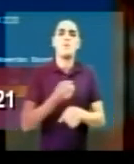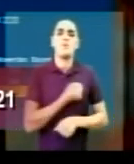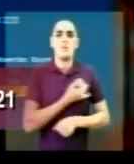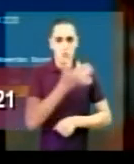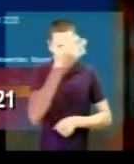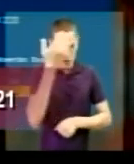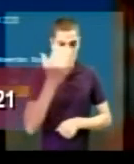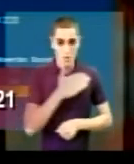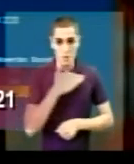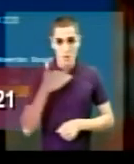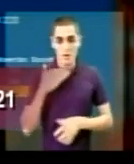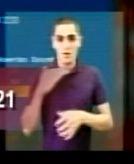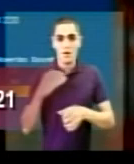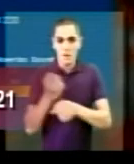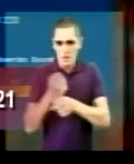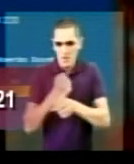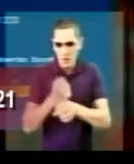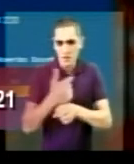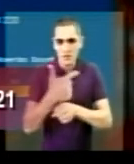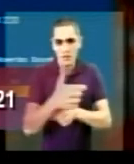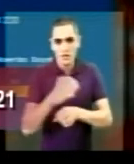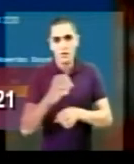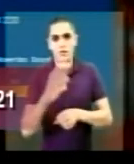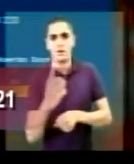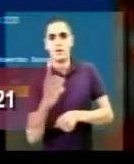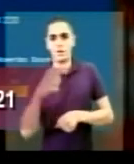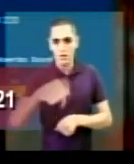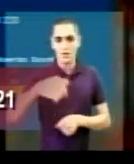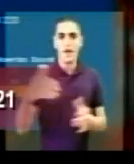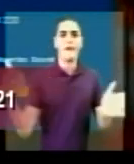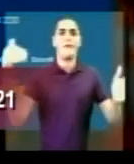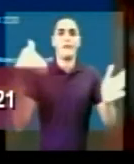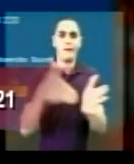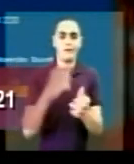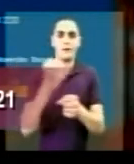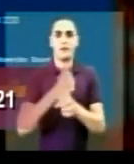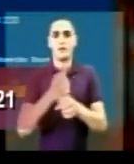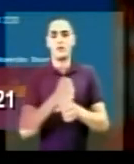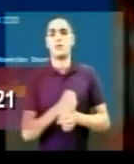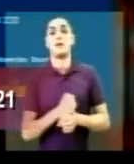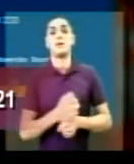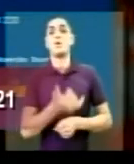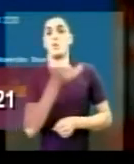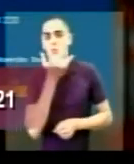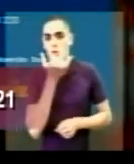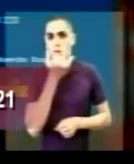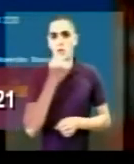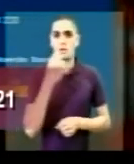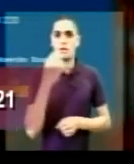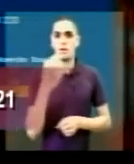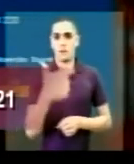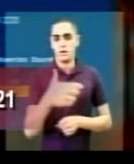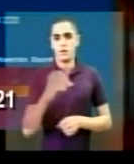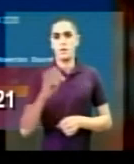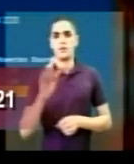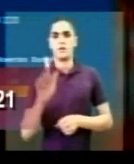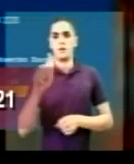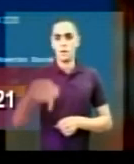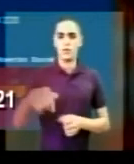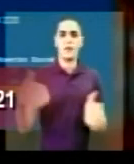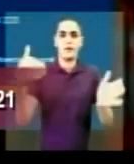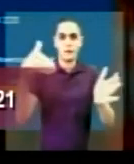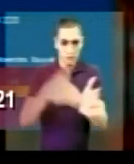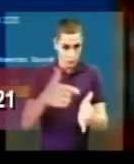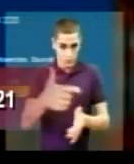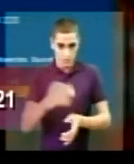2017 até o ano de 2020. Então, nós fizemos essa média. 2017 a 2019. E a linha